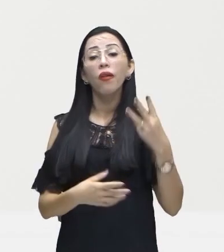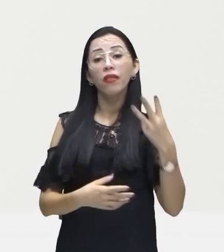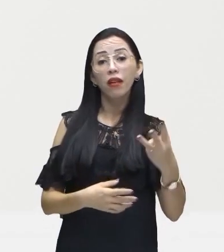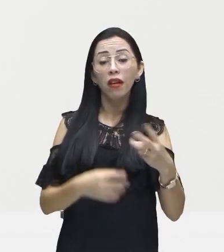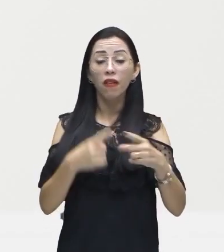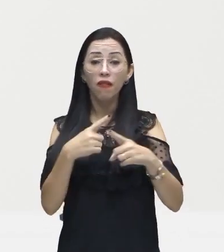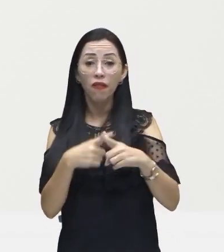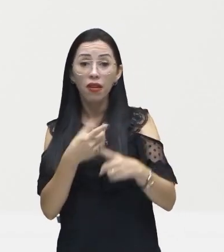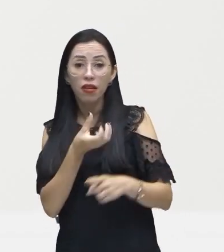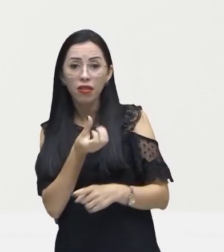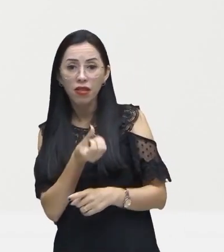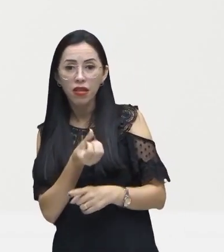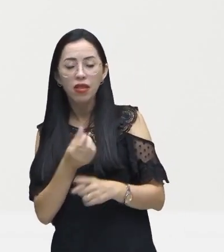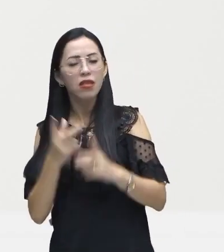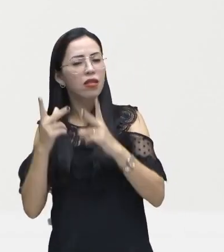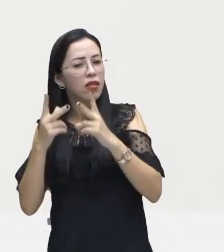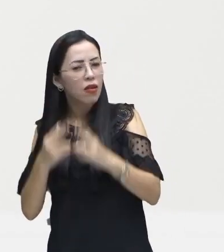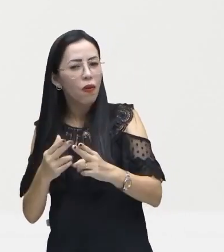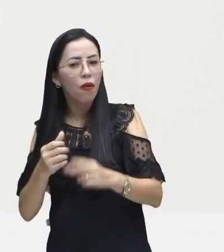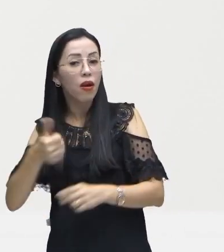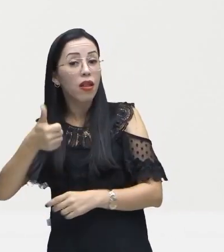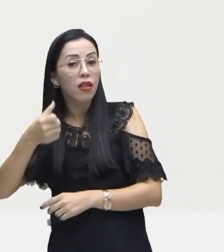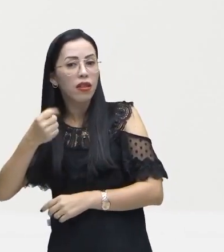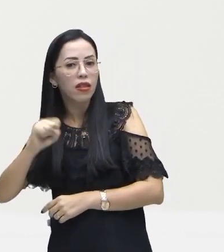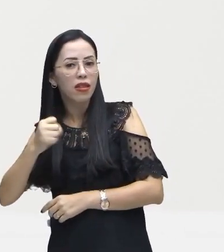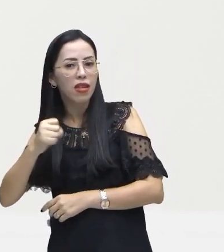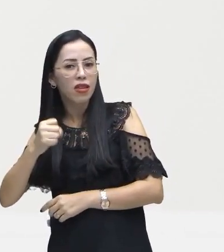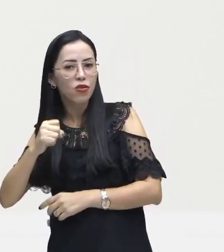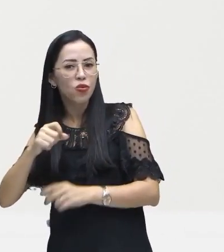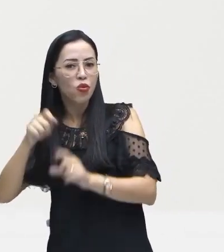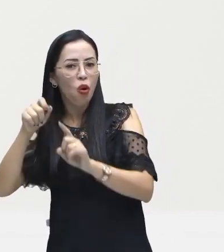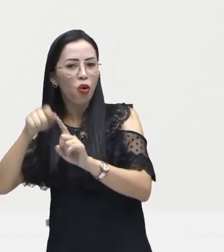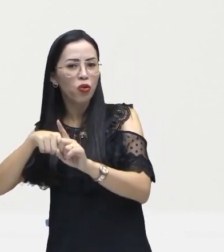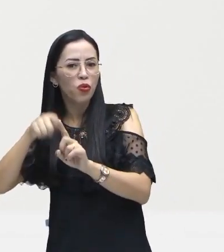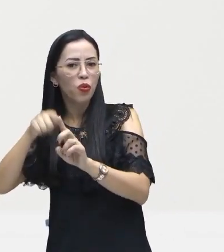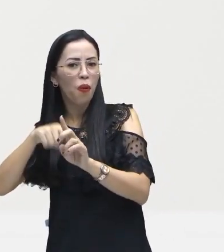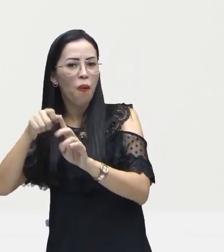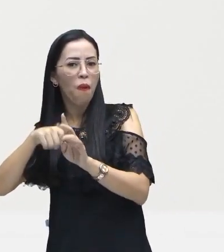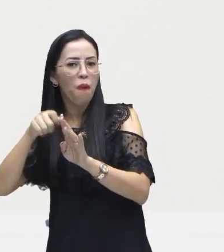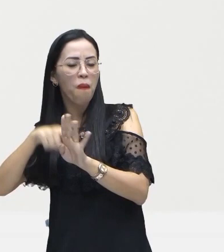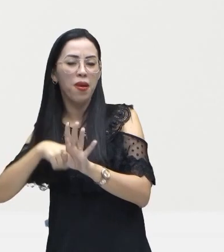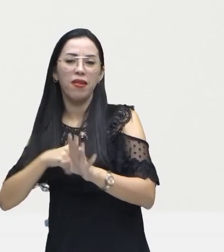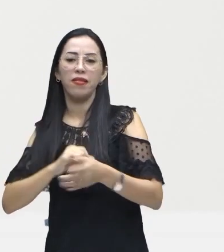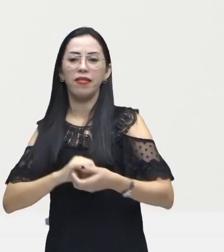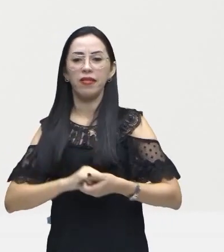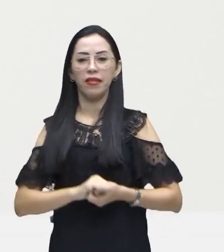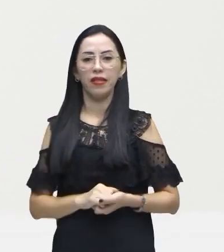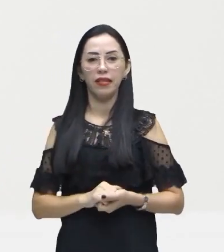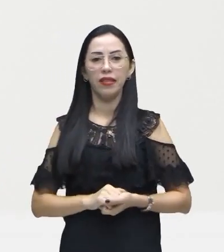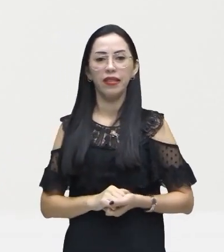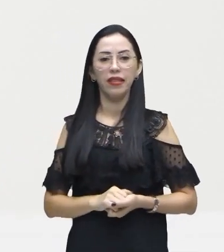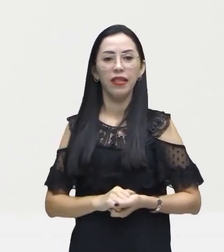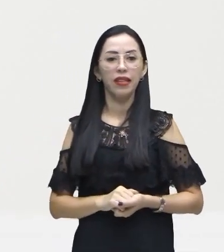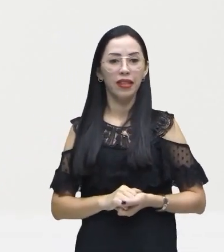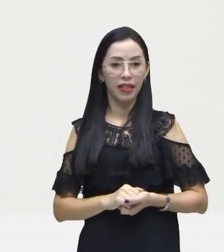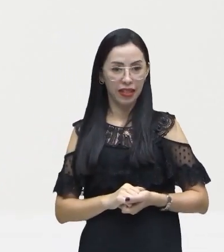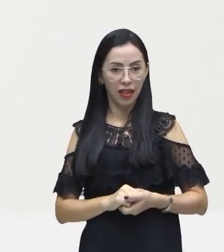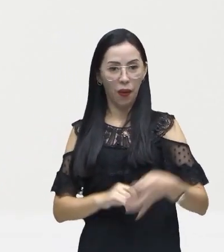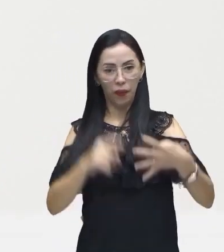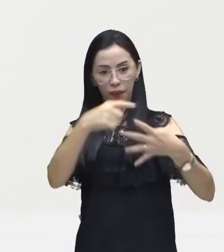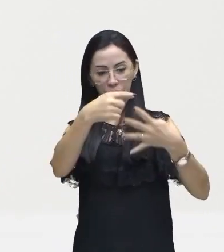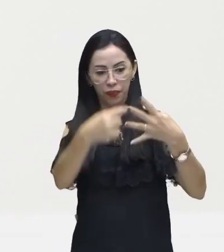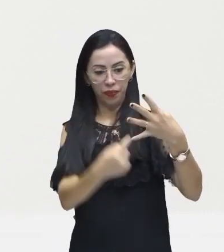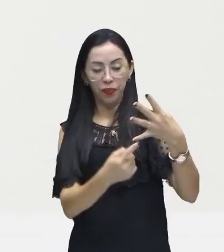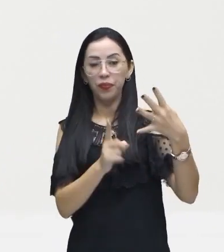quanto? 18. Ou seja, o João estudou nessa mesma escola 18